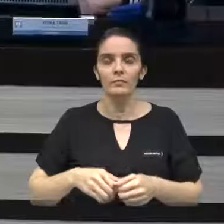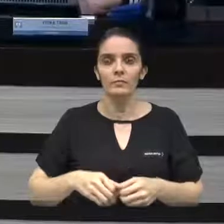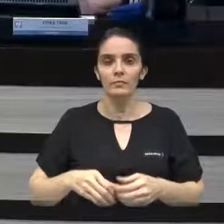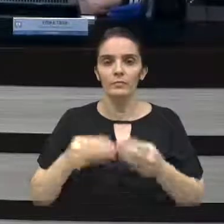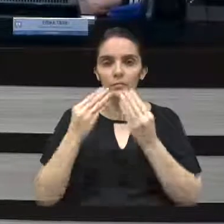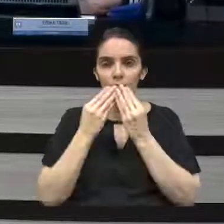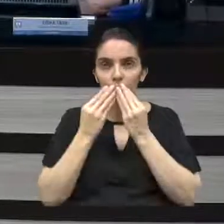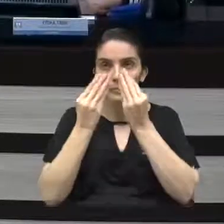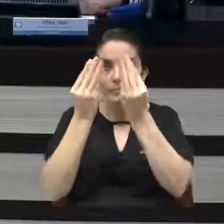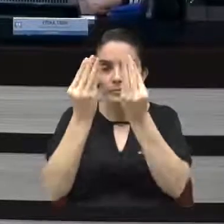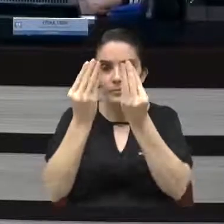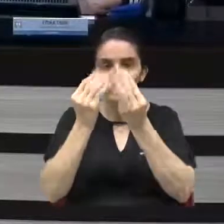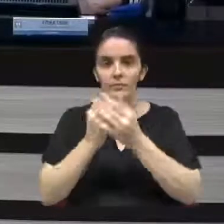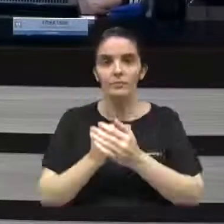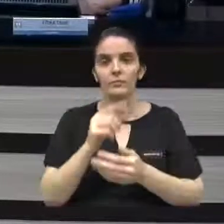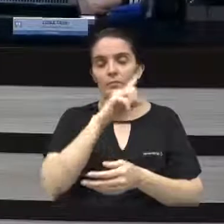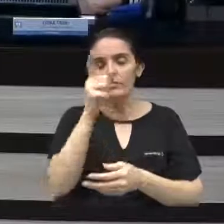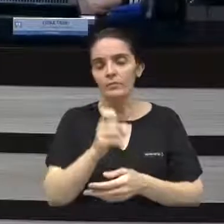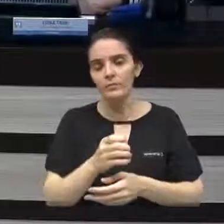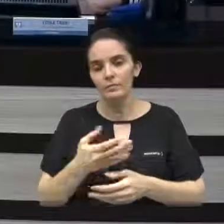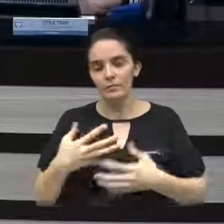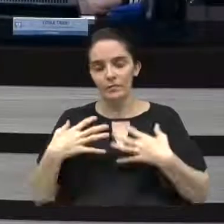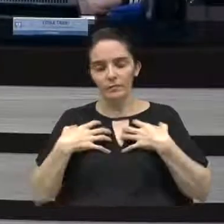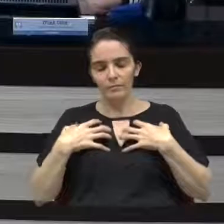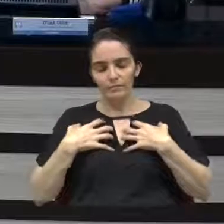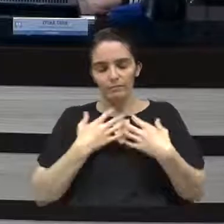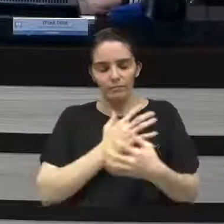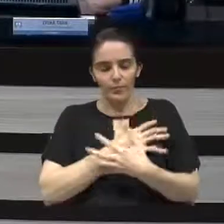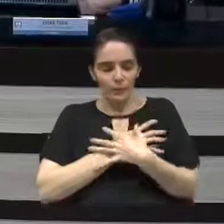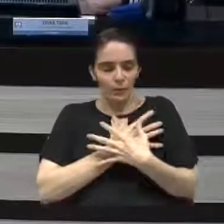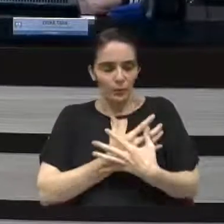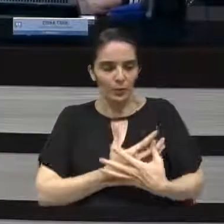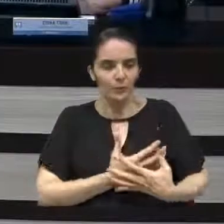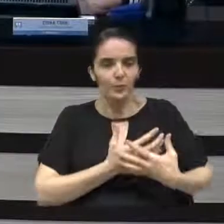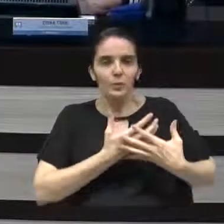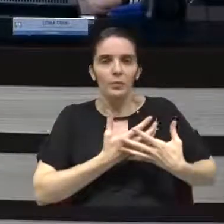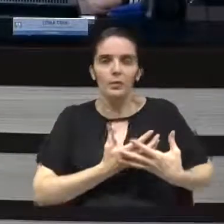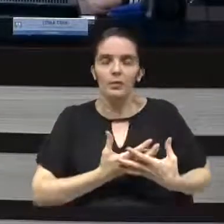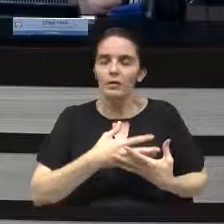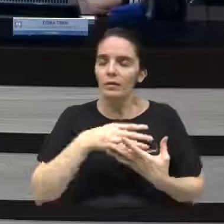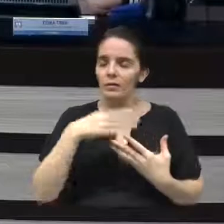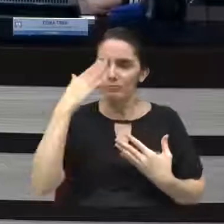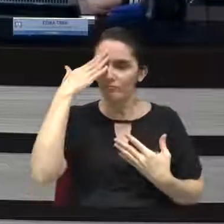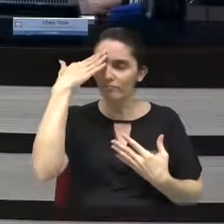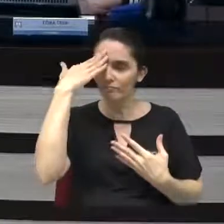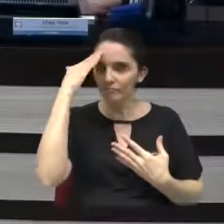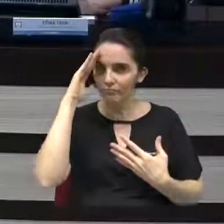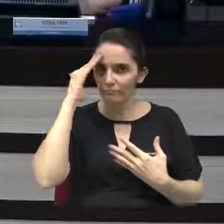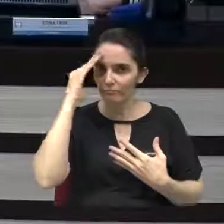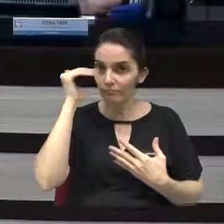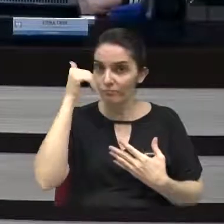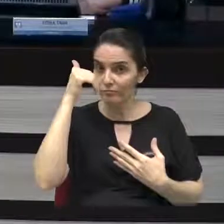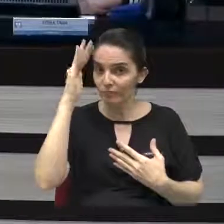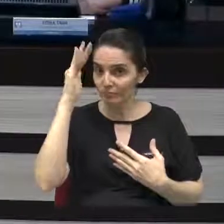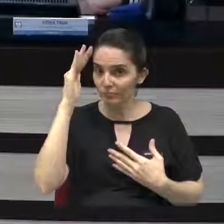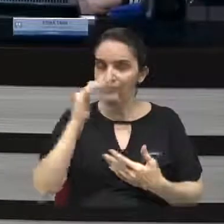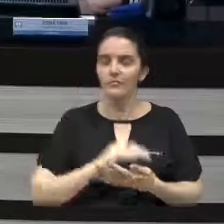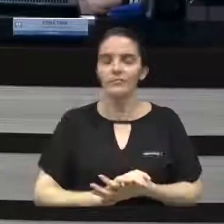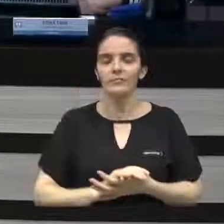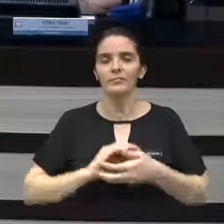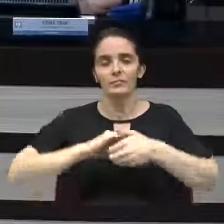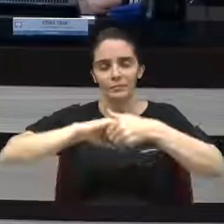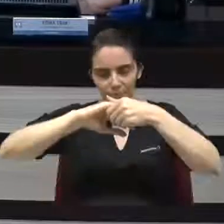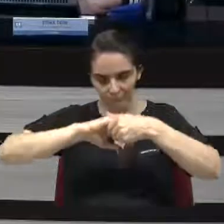senhor, eu volto mais leve, eu volto aprendendo muito, sabendo muito mais. Então eu dou os parabéns